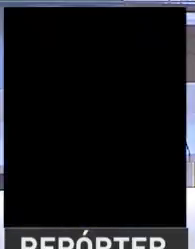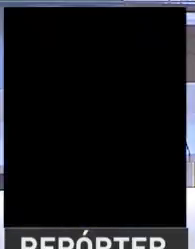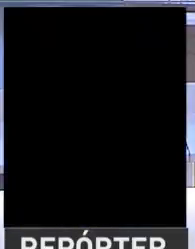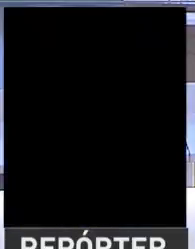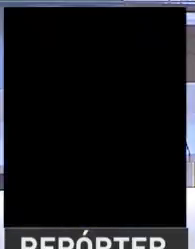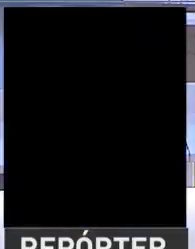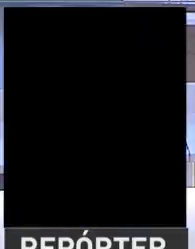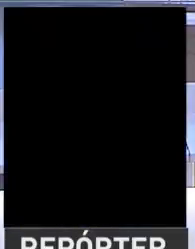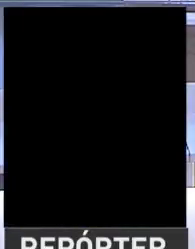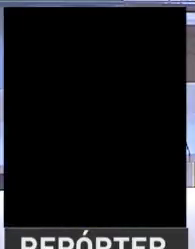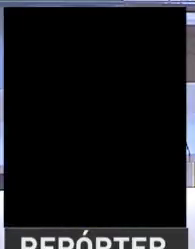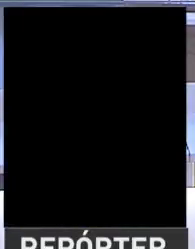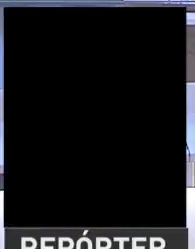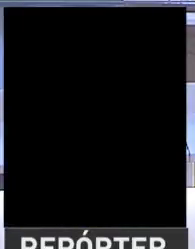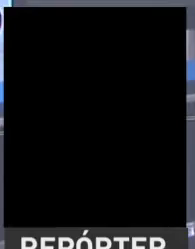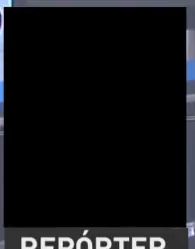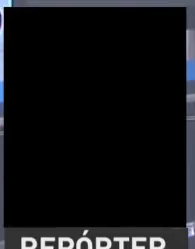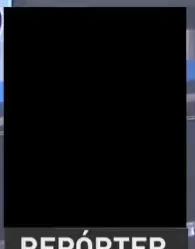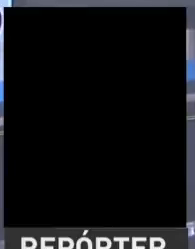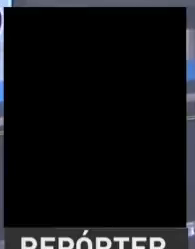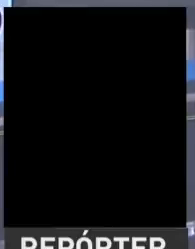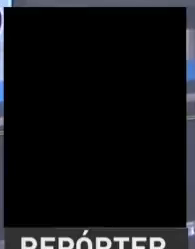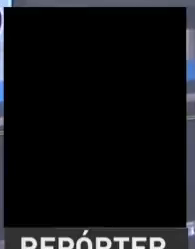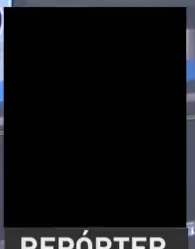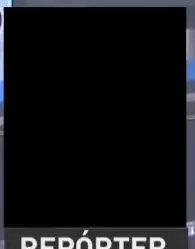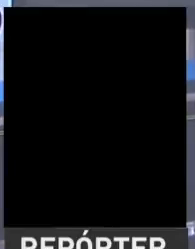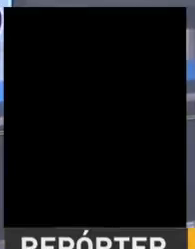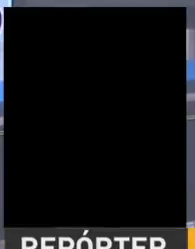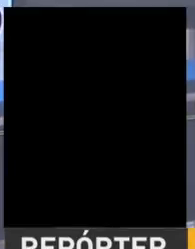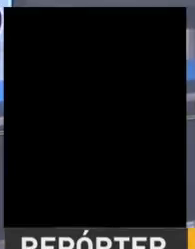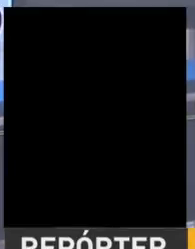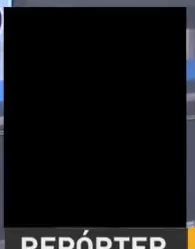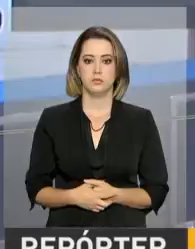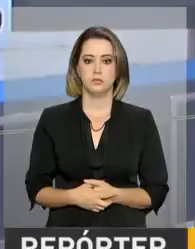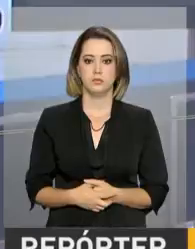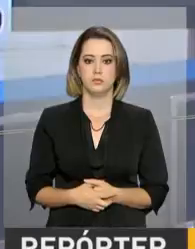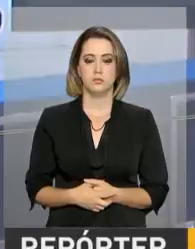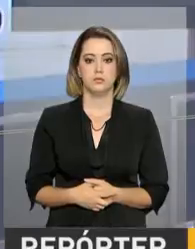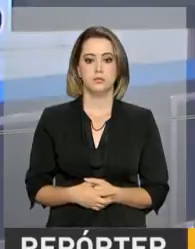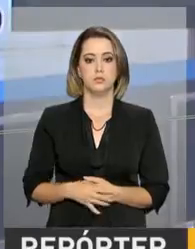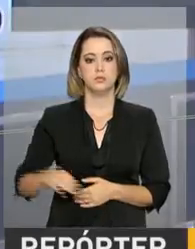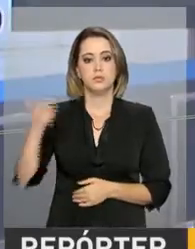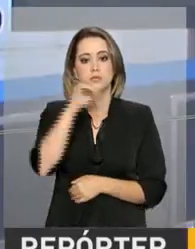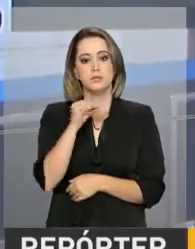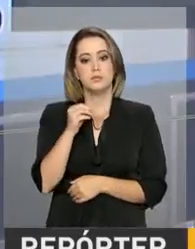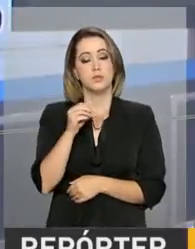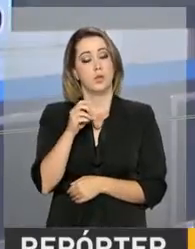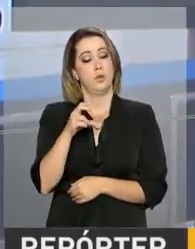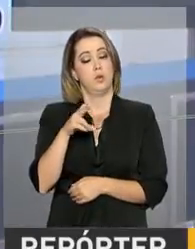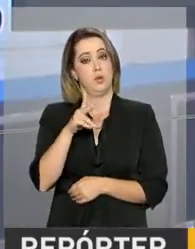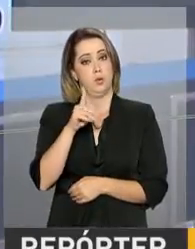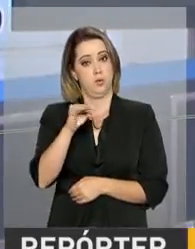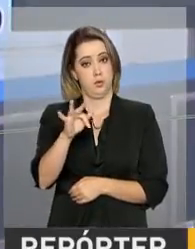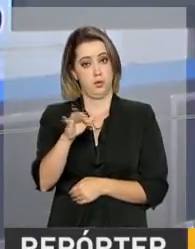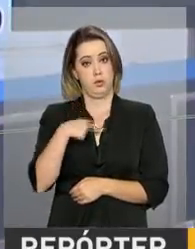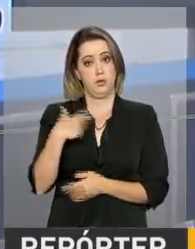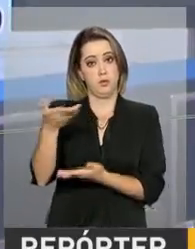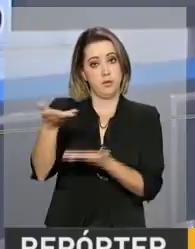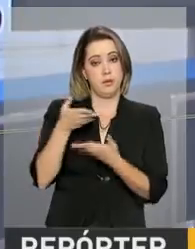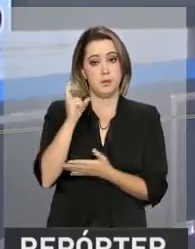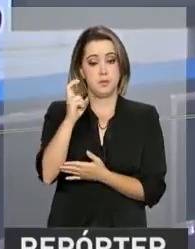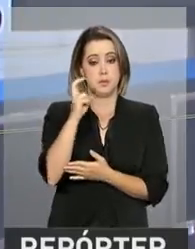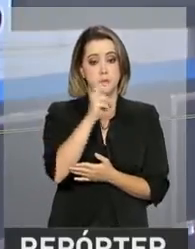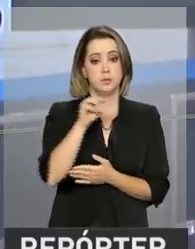para combater a crise hídrica o distrito federal vai receber 55 milhões de reais os recursos vão ser